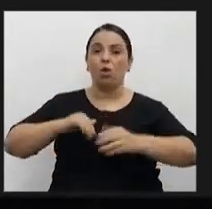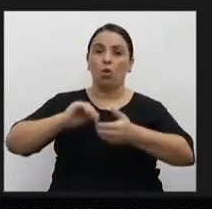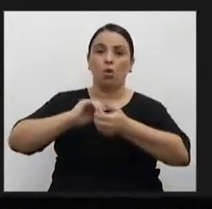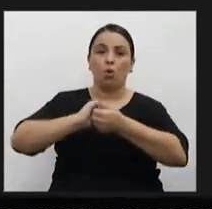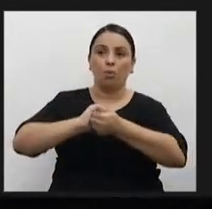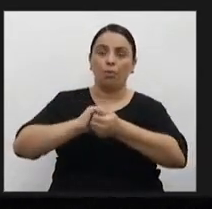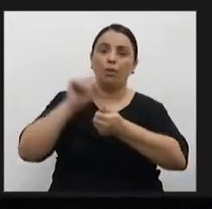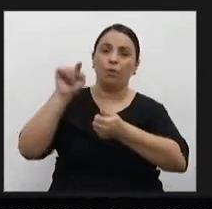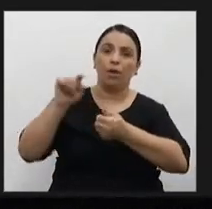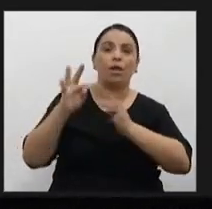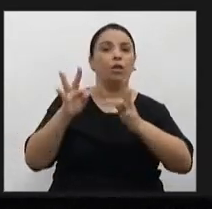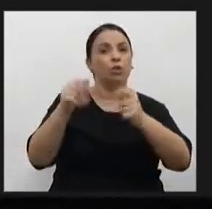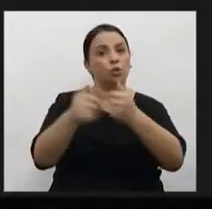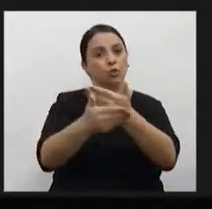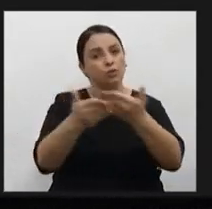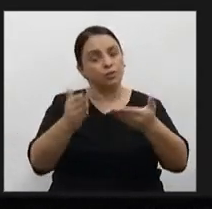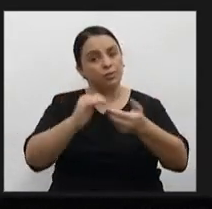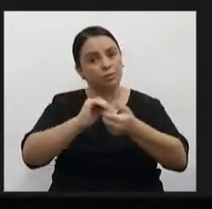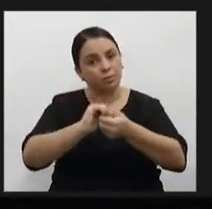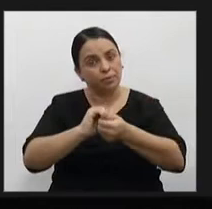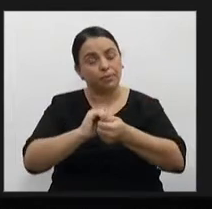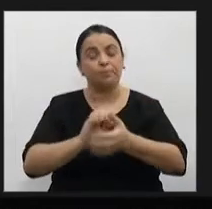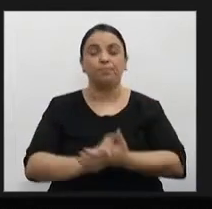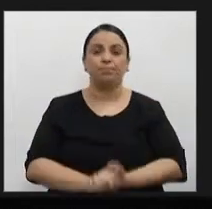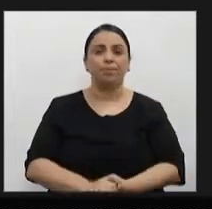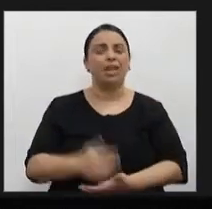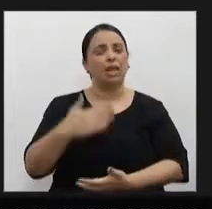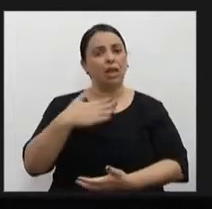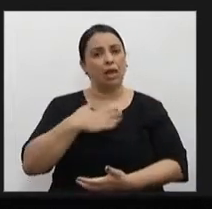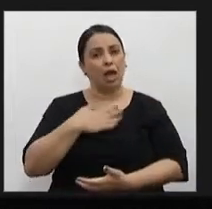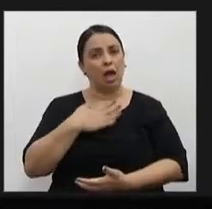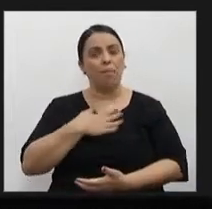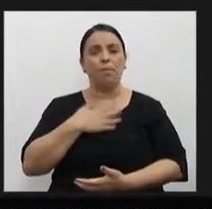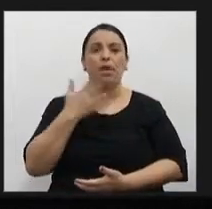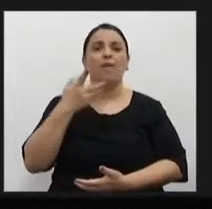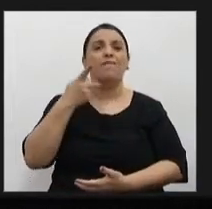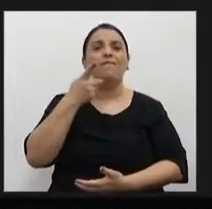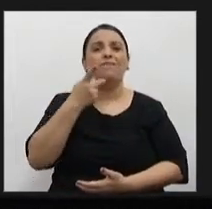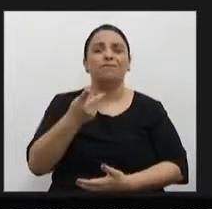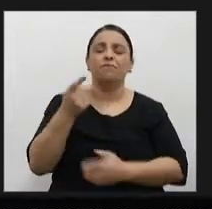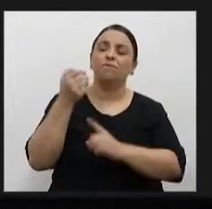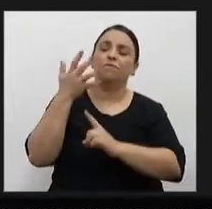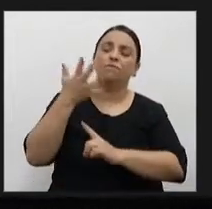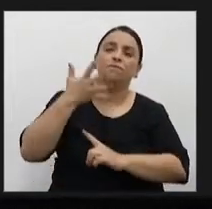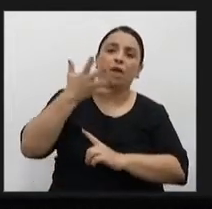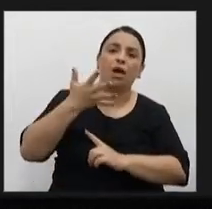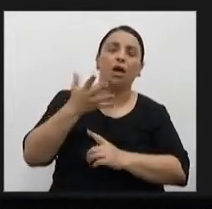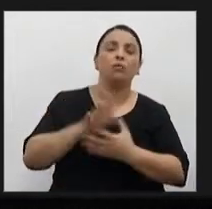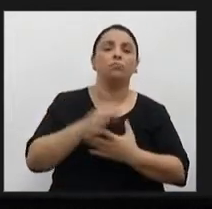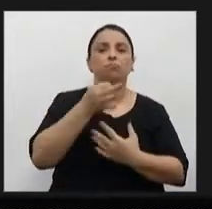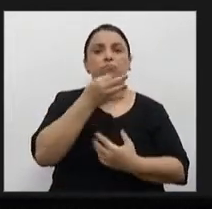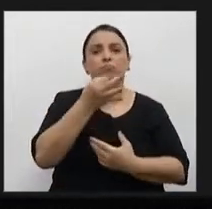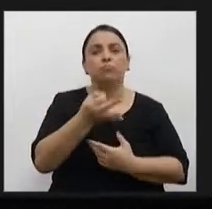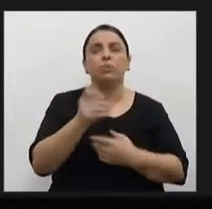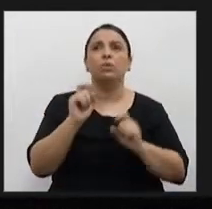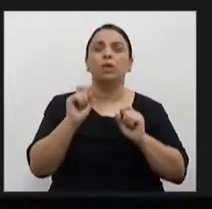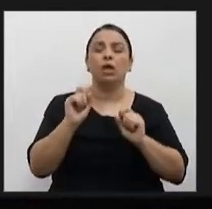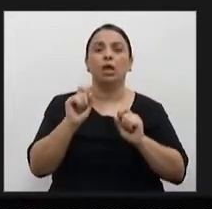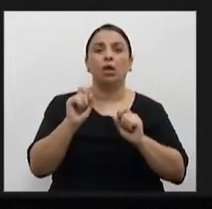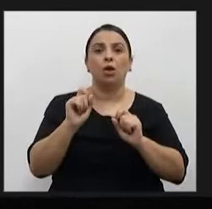fala, professor e demais, ela é sobre um fato que aconteceu em